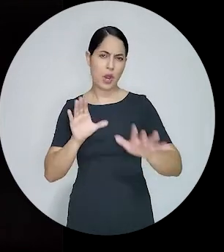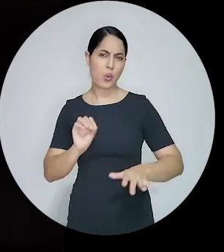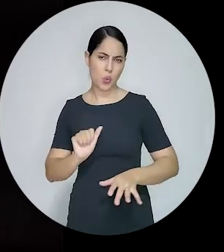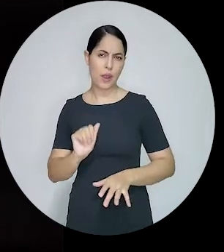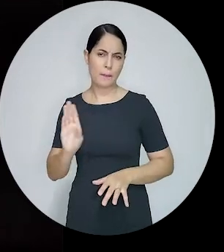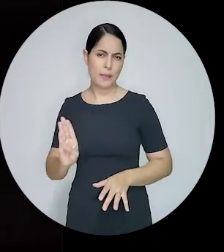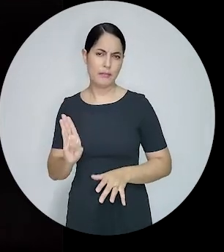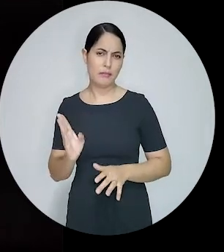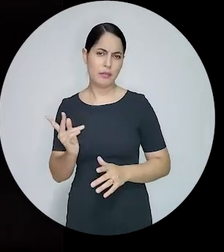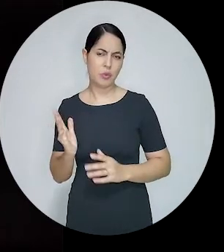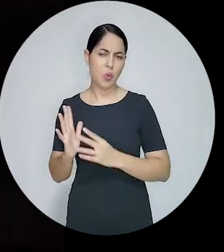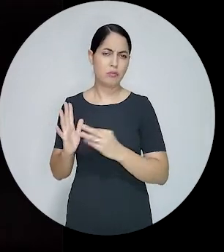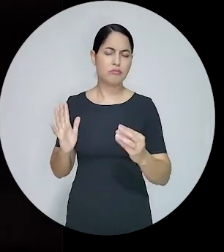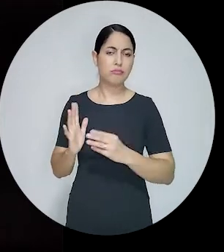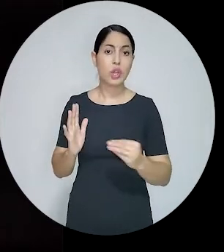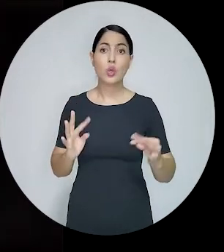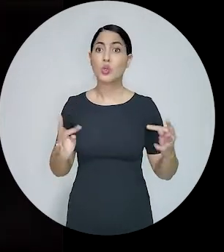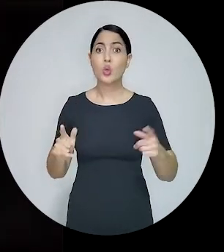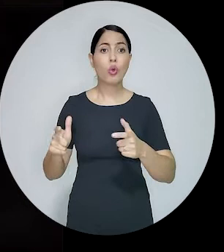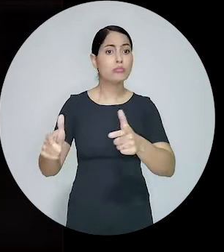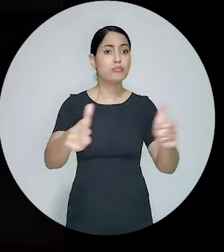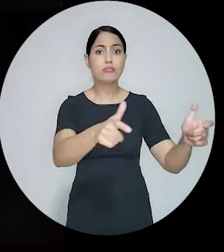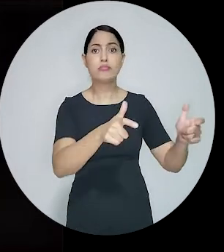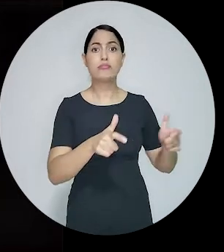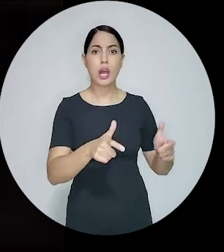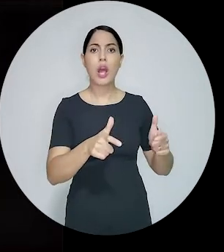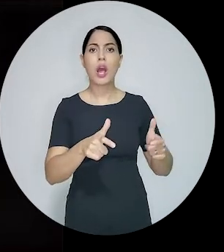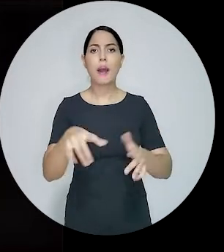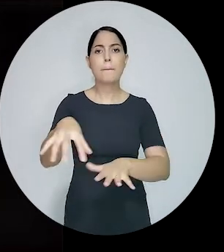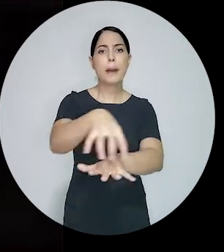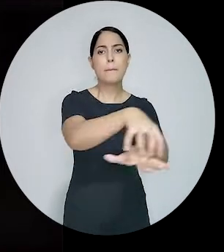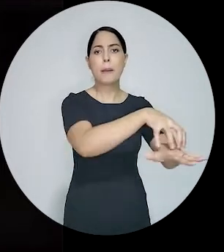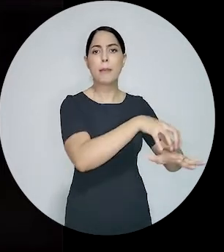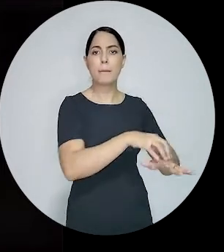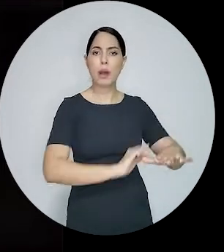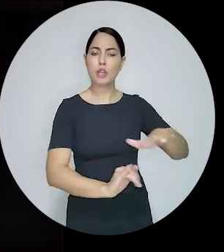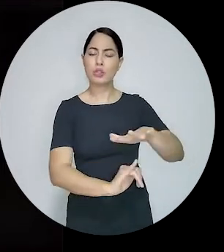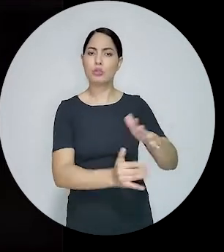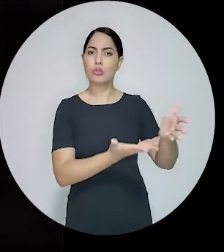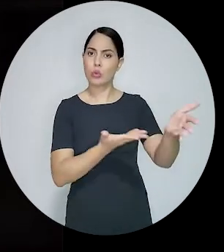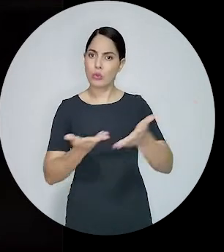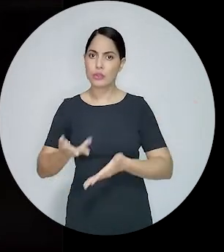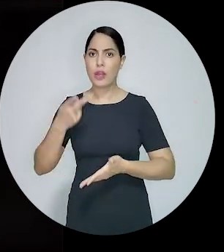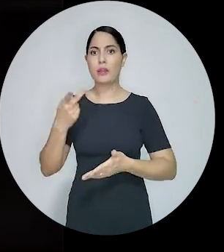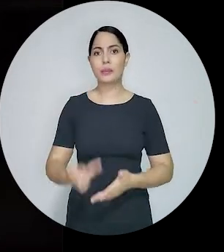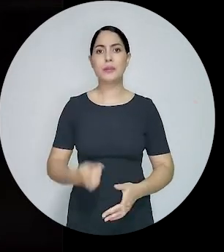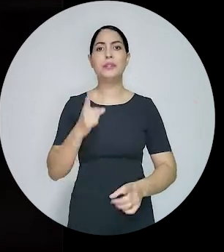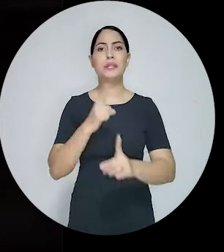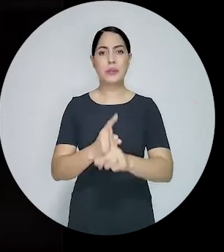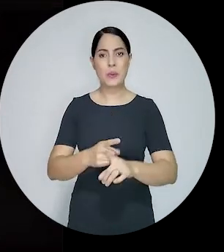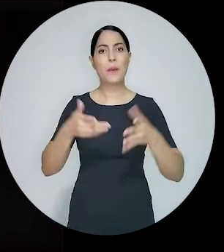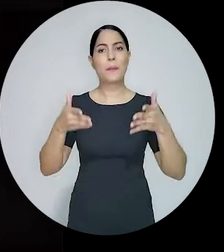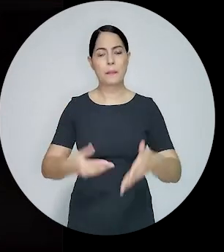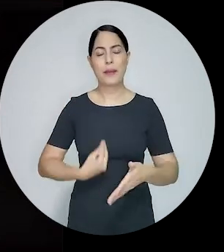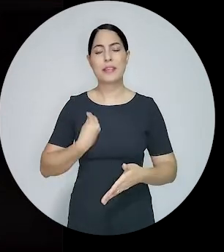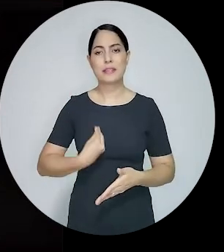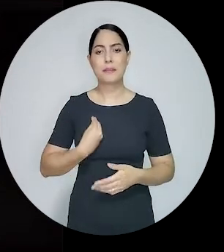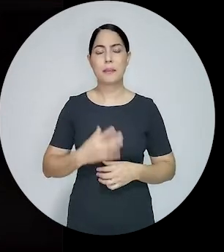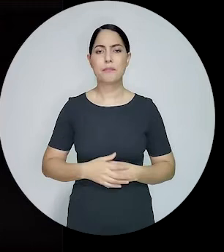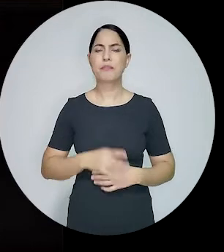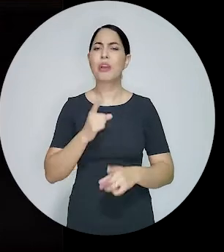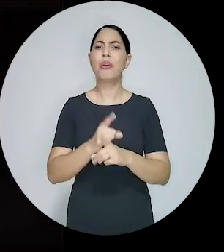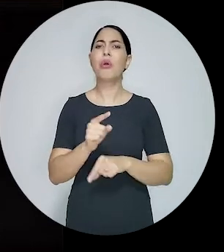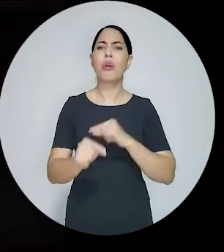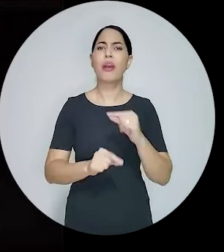dos Advogados, foram convidadas para participar desse encontro. E nesse encontro é onde a gente apresenta as nossas